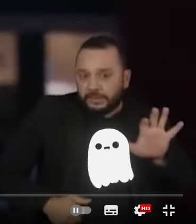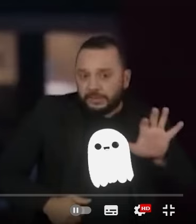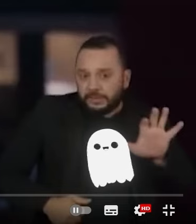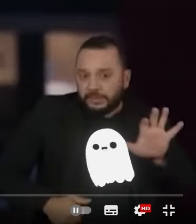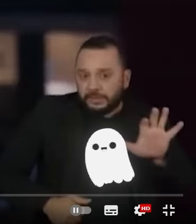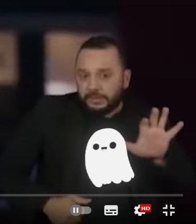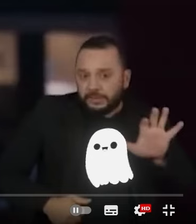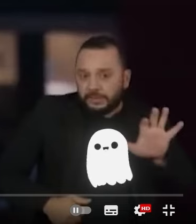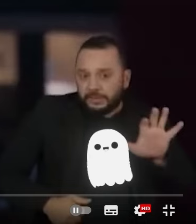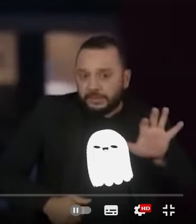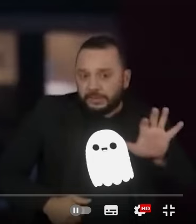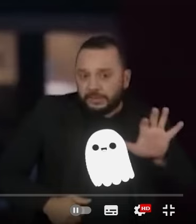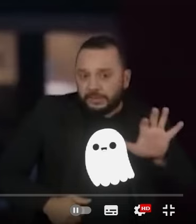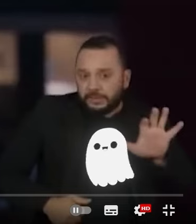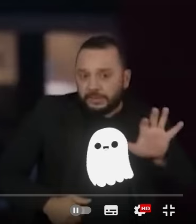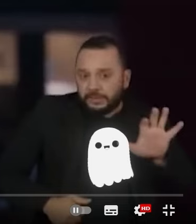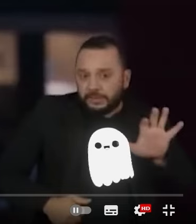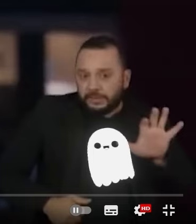Ele não citou Racionais? Não!